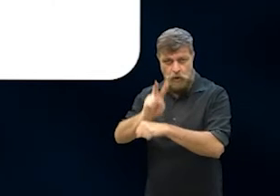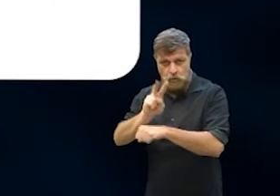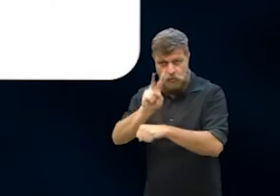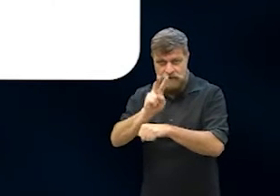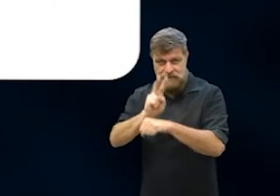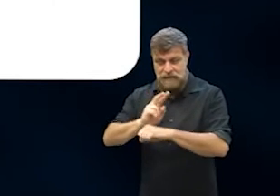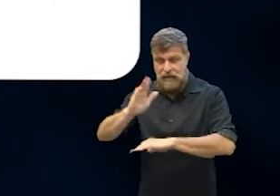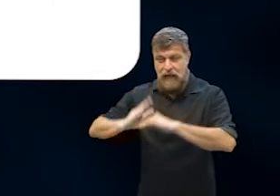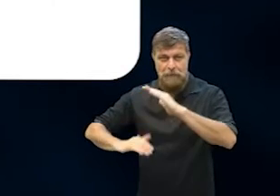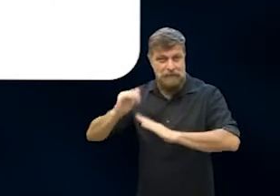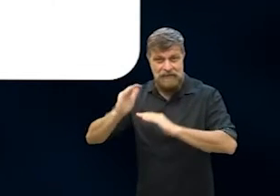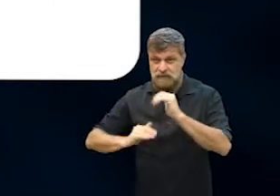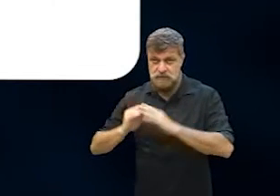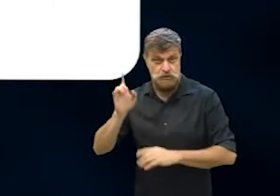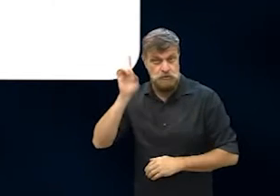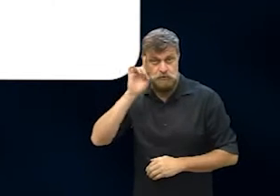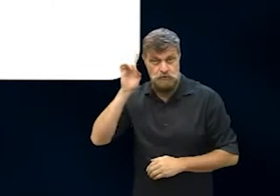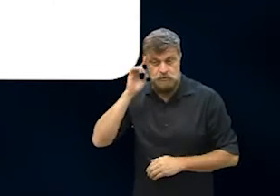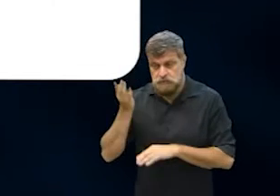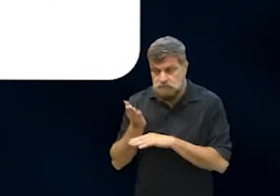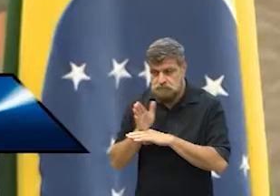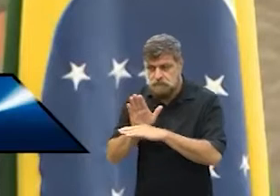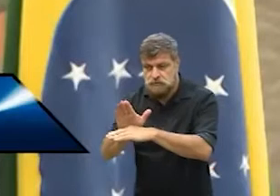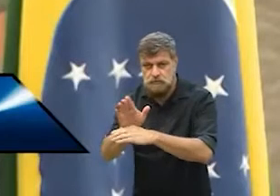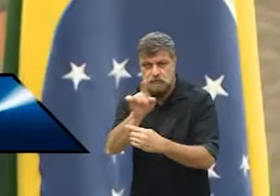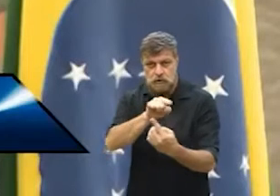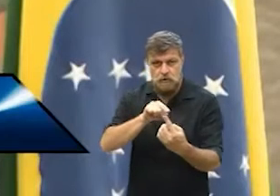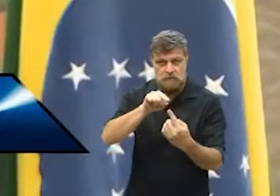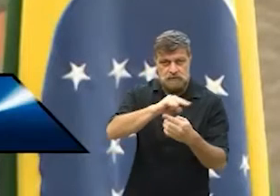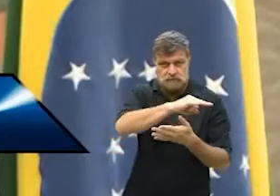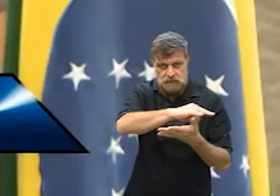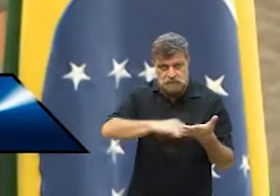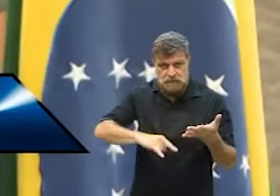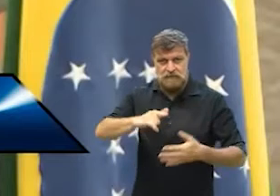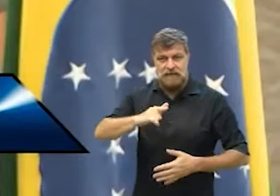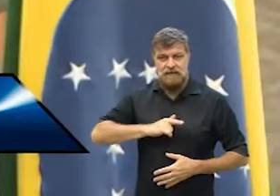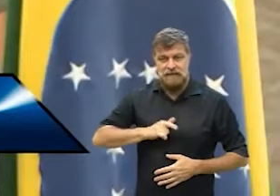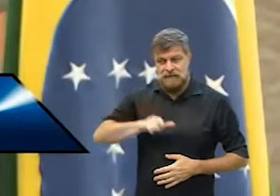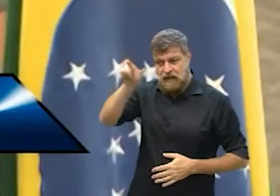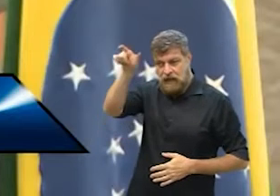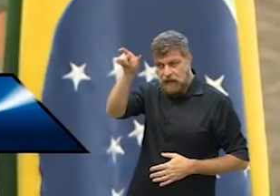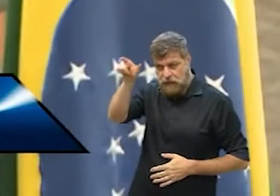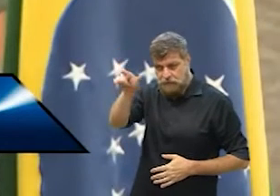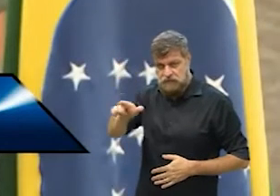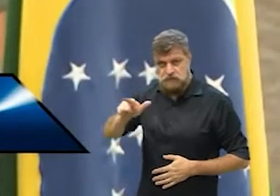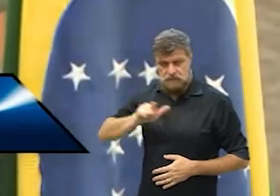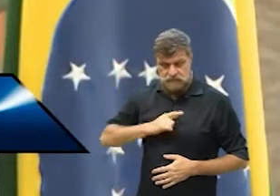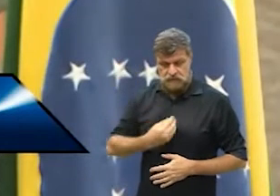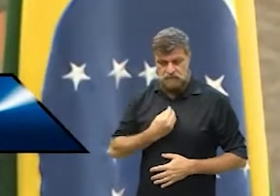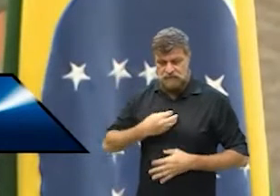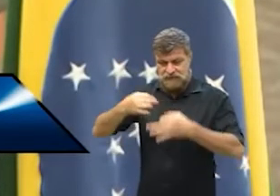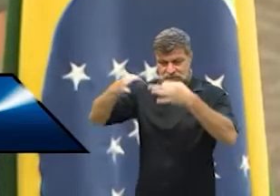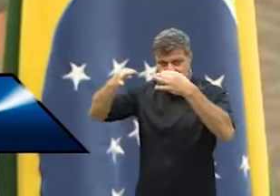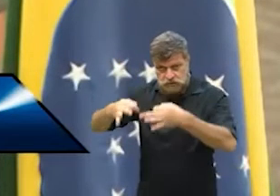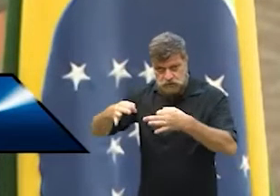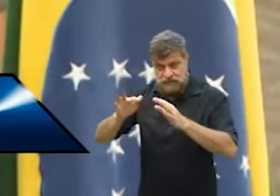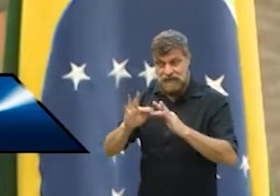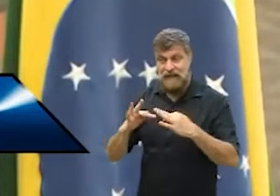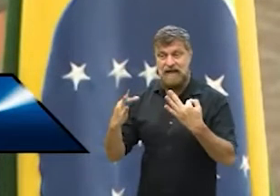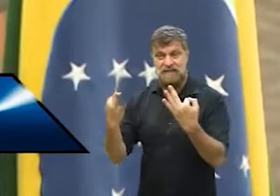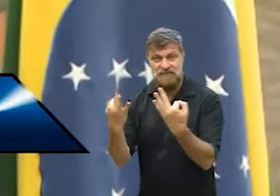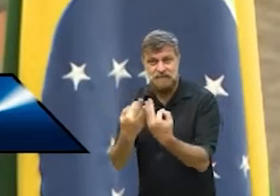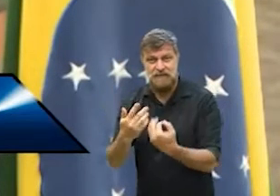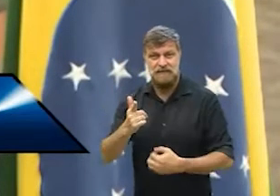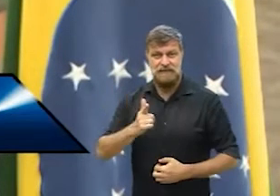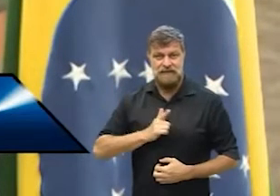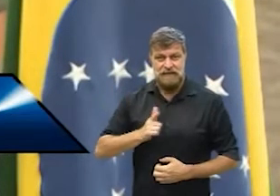a realização de atividades de vida diária. O objetivo dessa moção é proporcionar uma maior dignidade para as